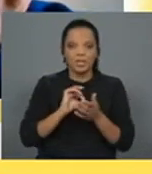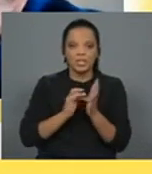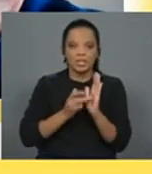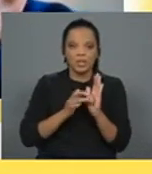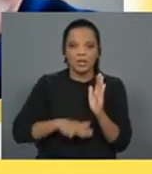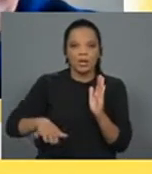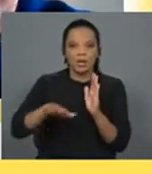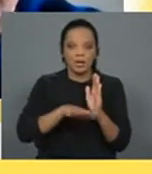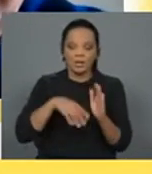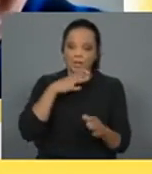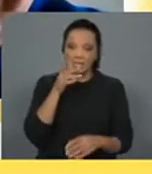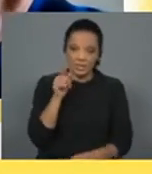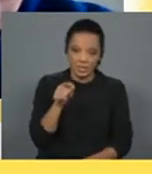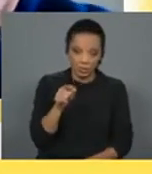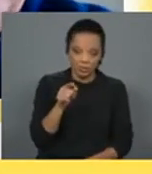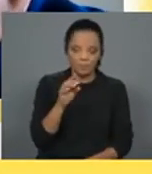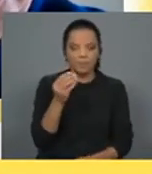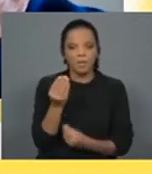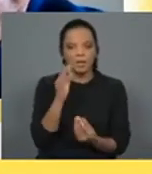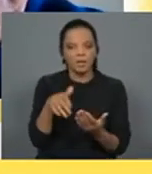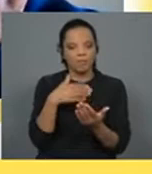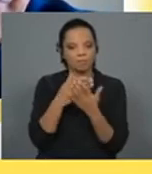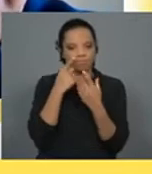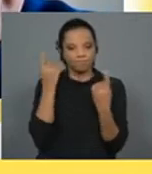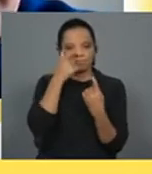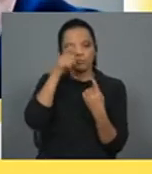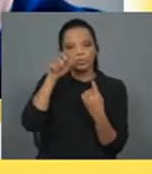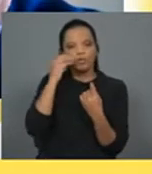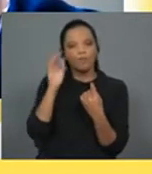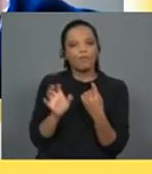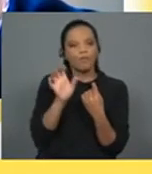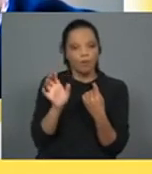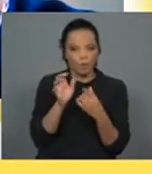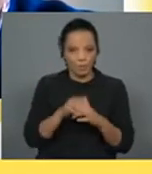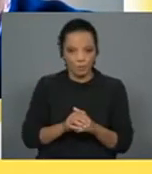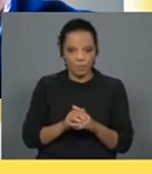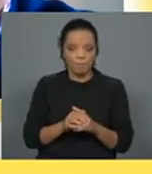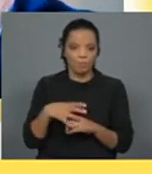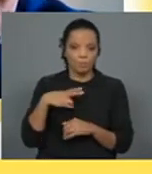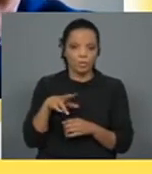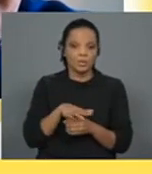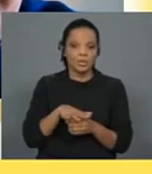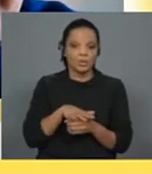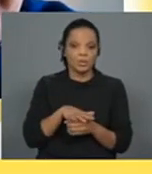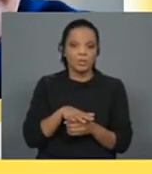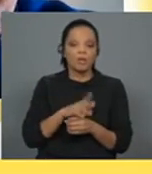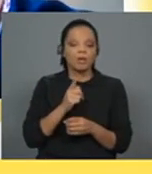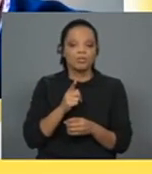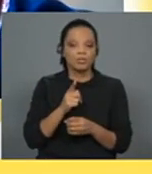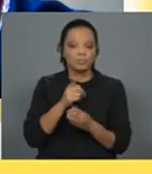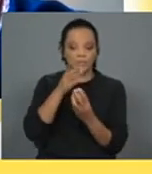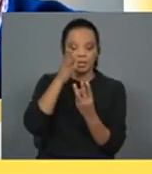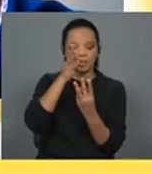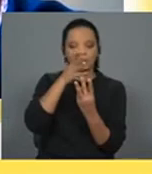área que disse isso e é uma maneira de dar uma imagem às pessoas. E Portugal está na situação intermédia.